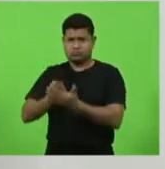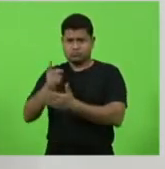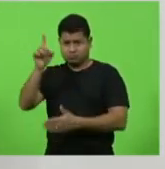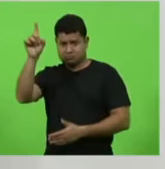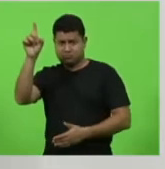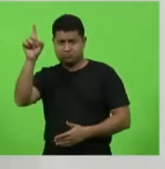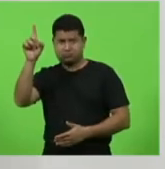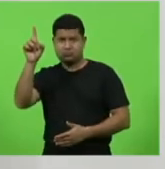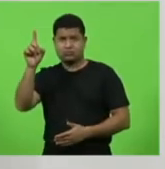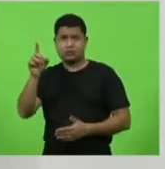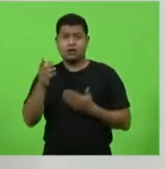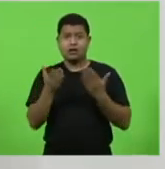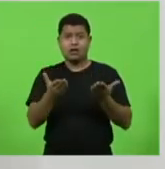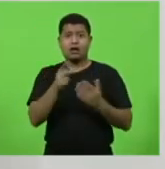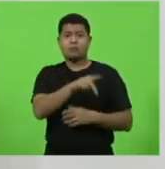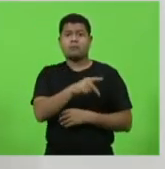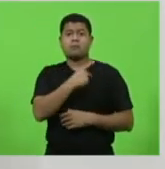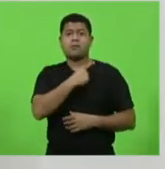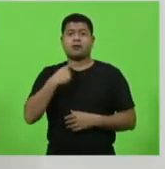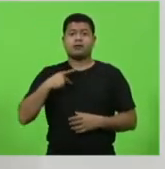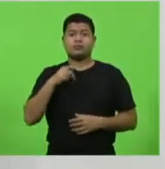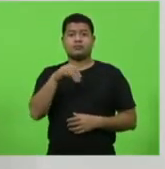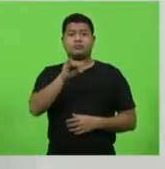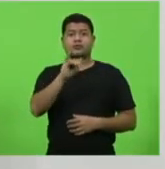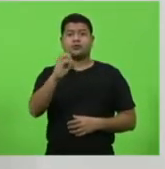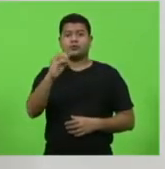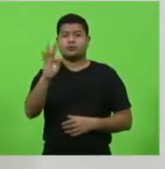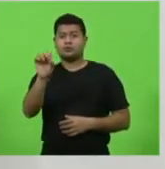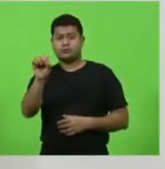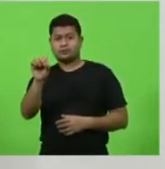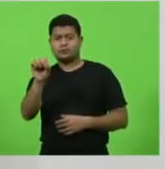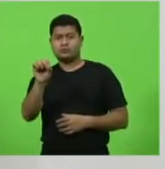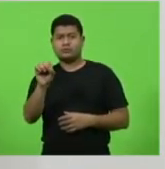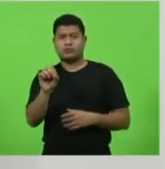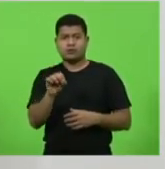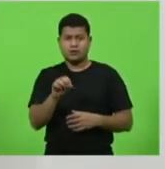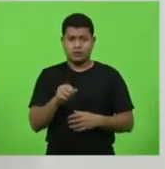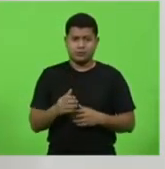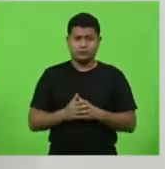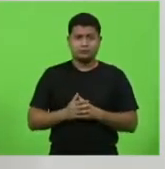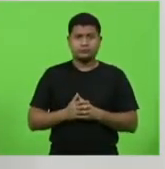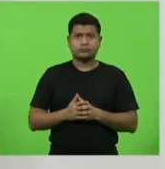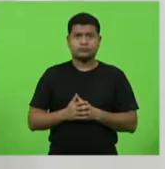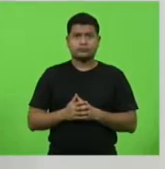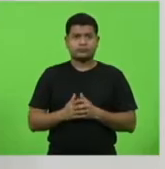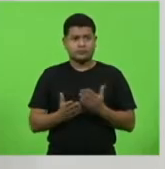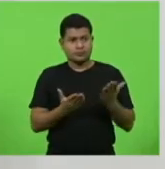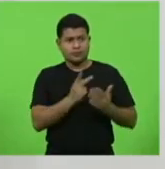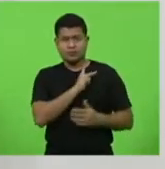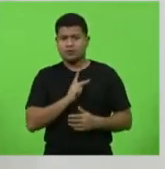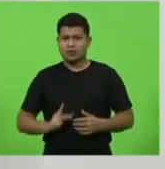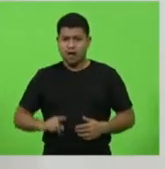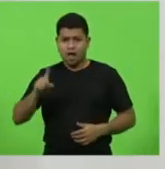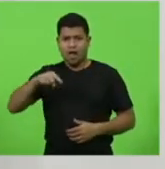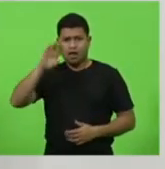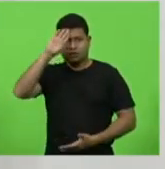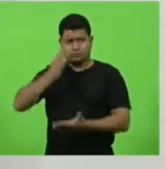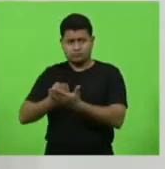Pastor Mioto, cristão. Deputada Ada, cristã. Presidente, cristão.